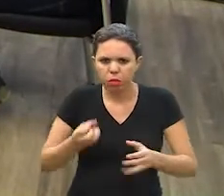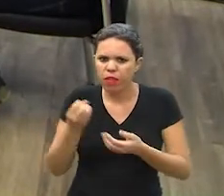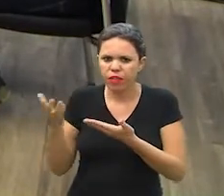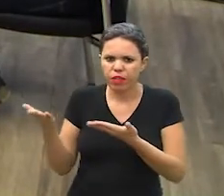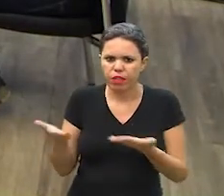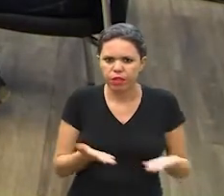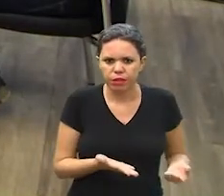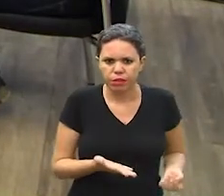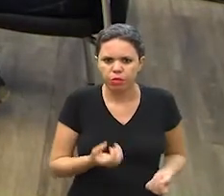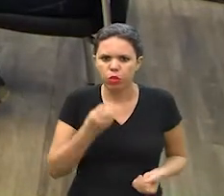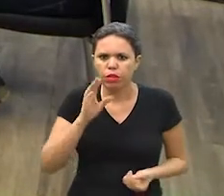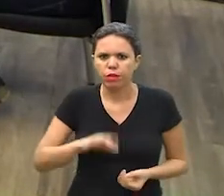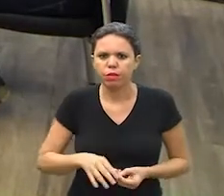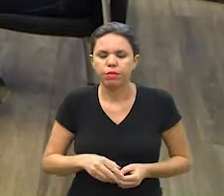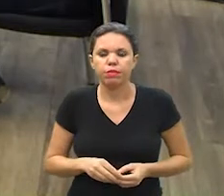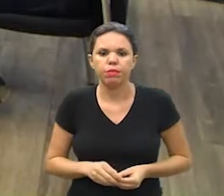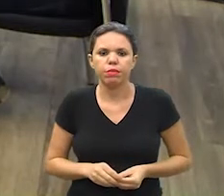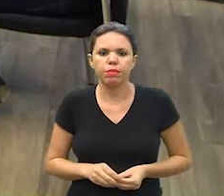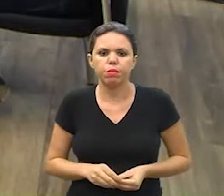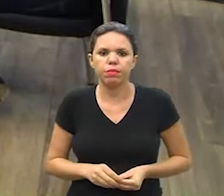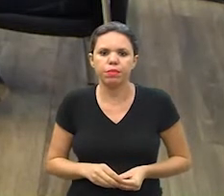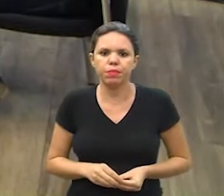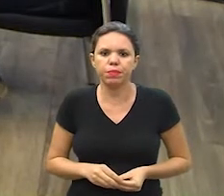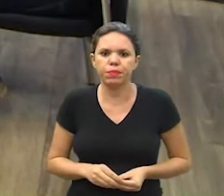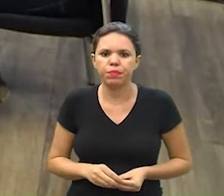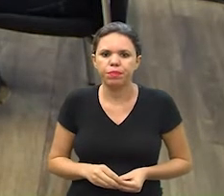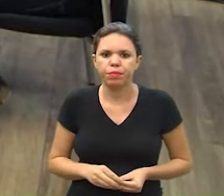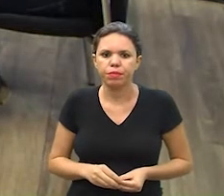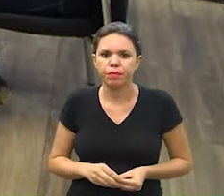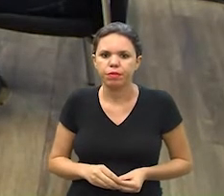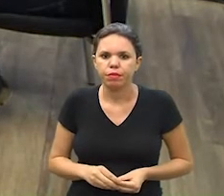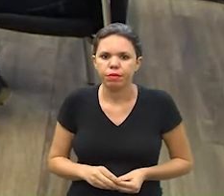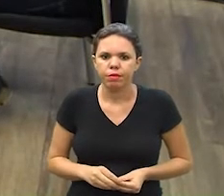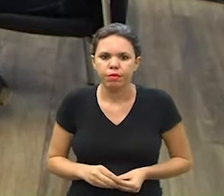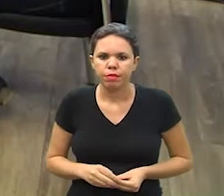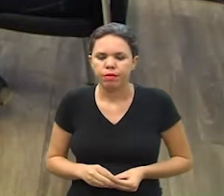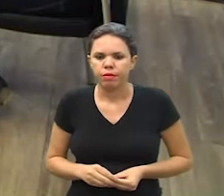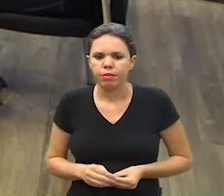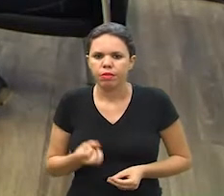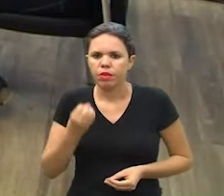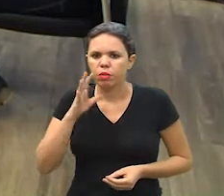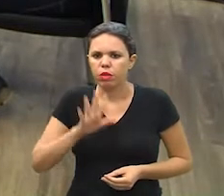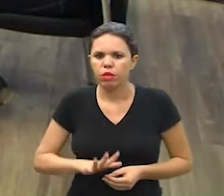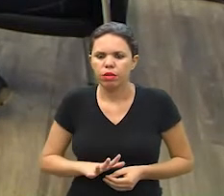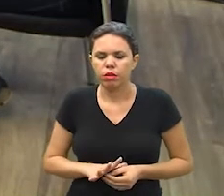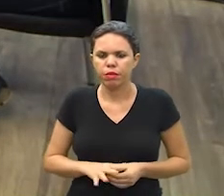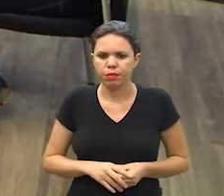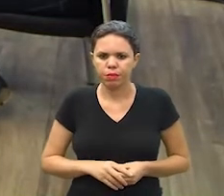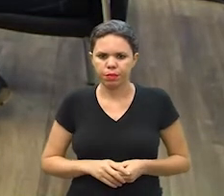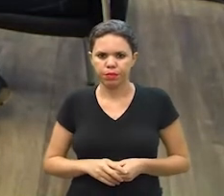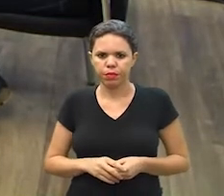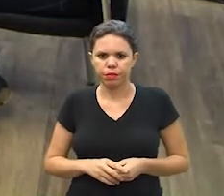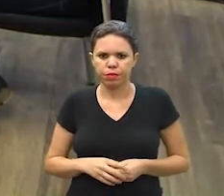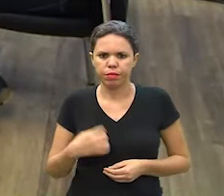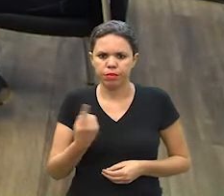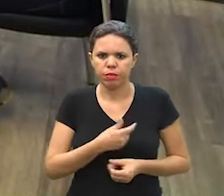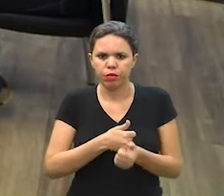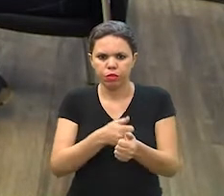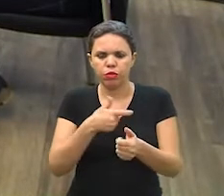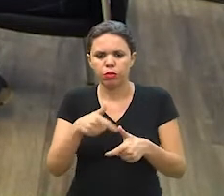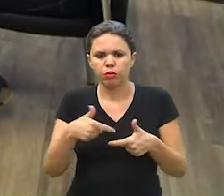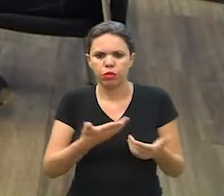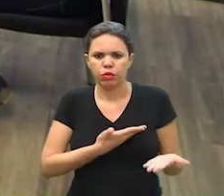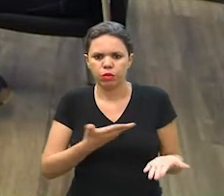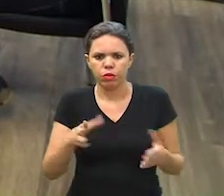Seja bem-vindo e boa tarde. Boa tarde aos nossos companheiros que